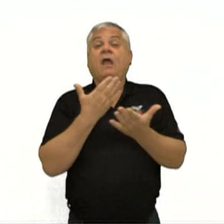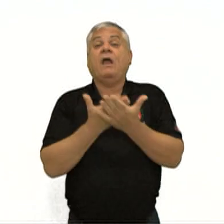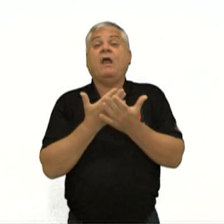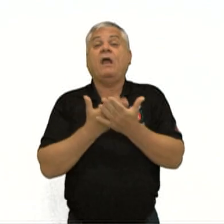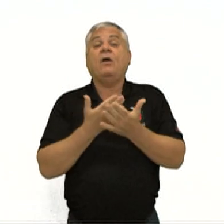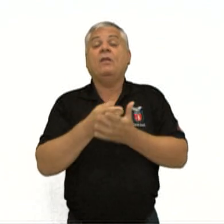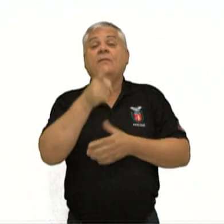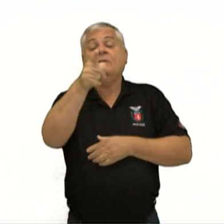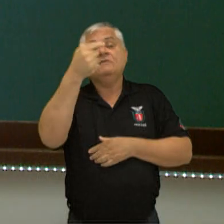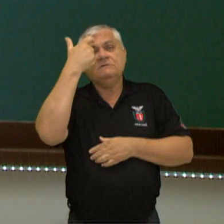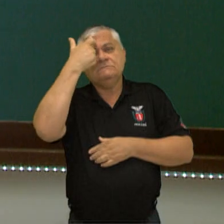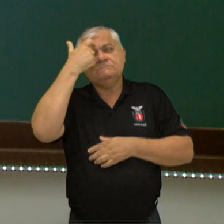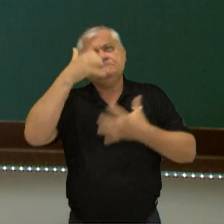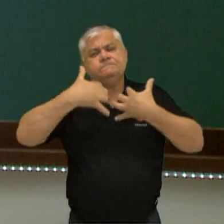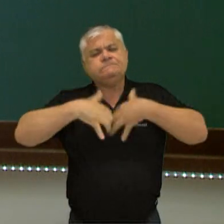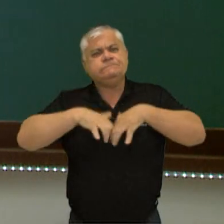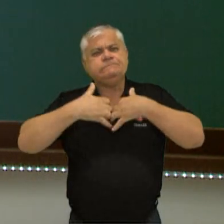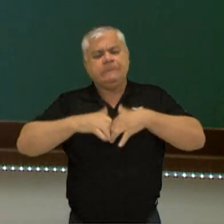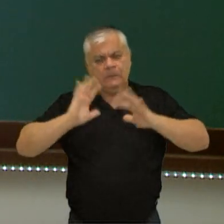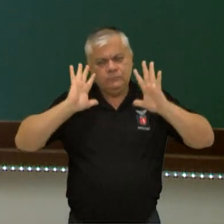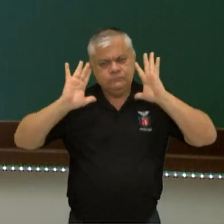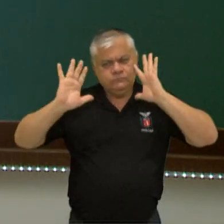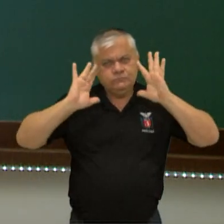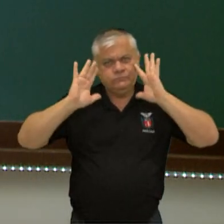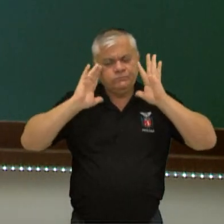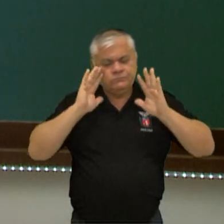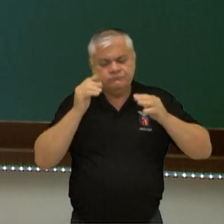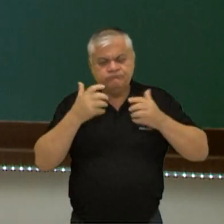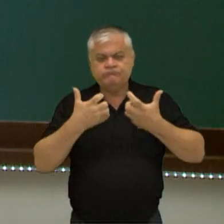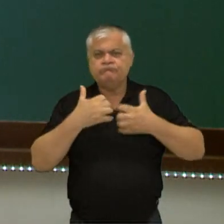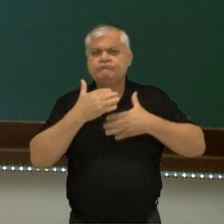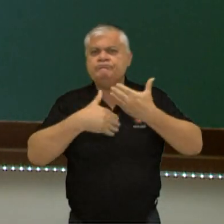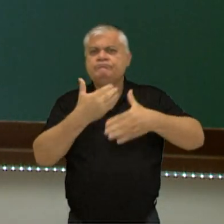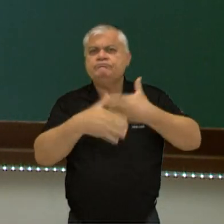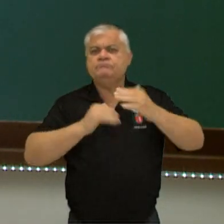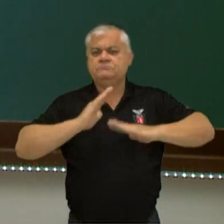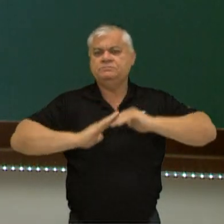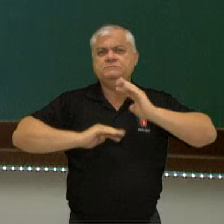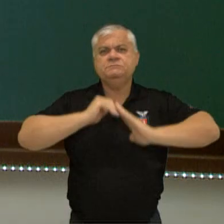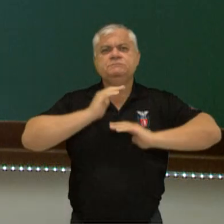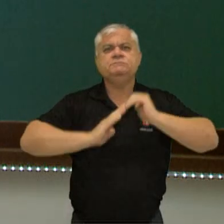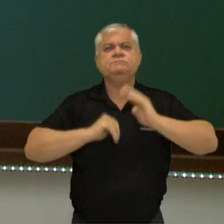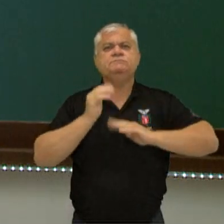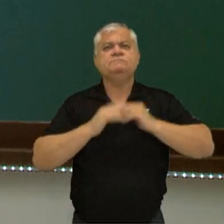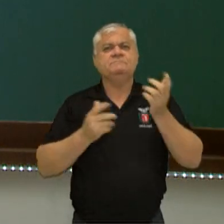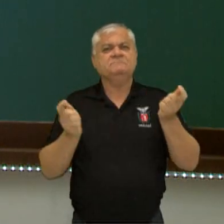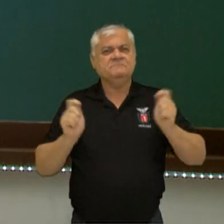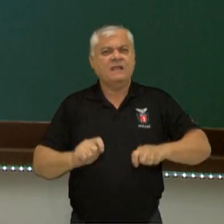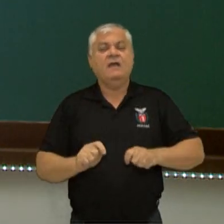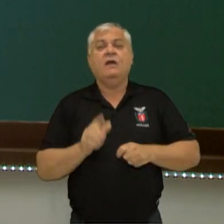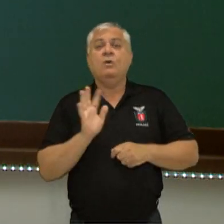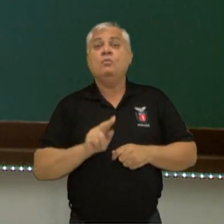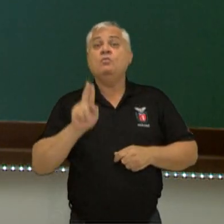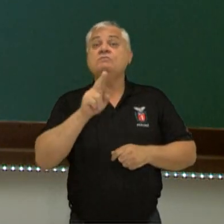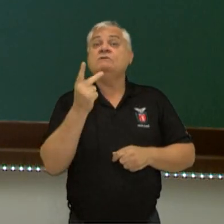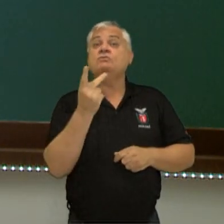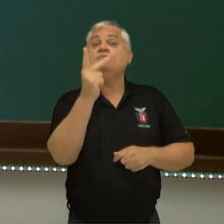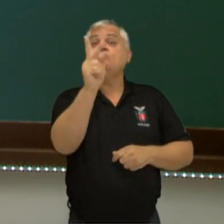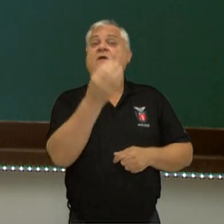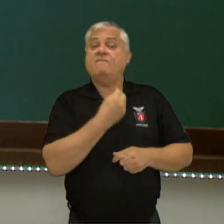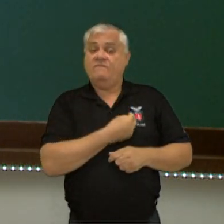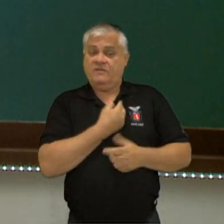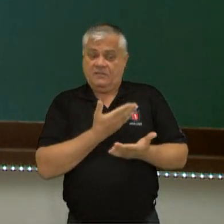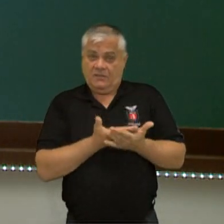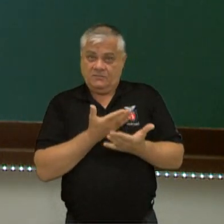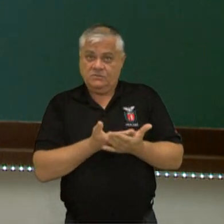você refletir, pensar, analisar e desenvolver habilidades e competências que serão úteis não apenas na tua vida escolar,